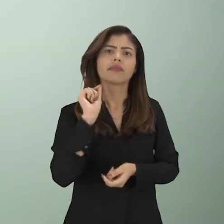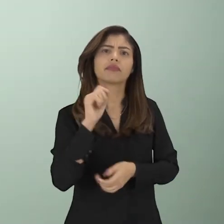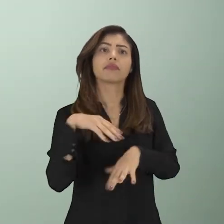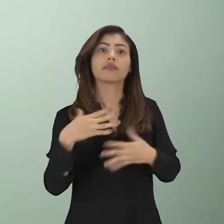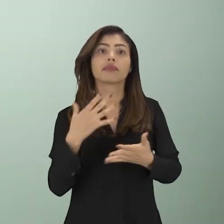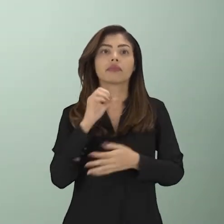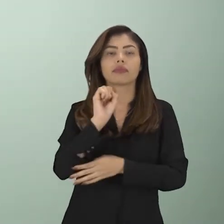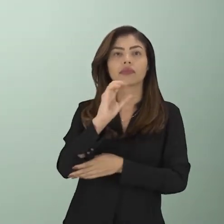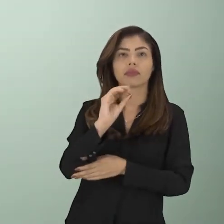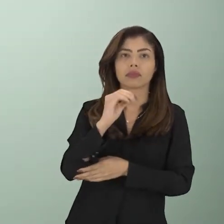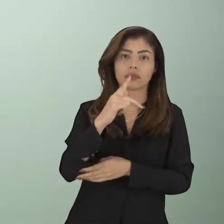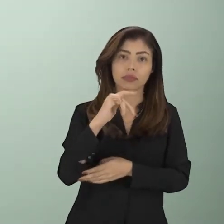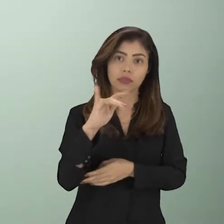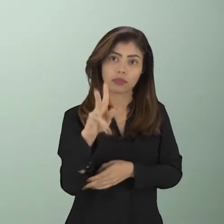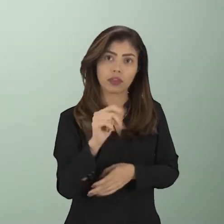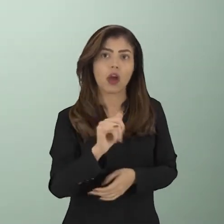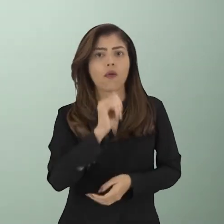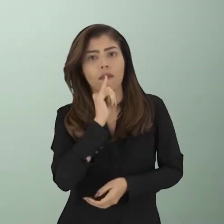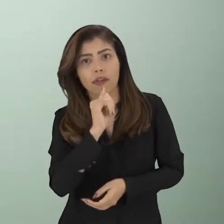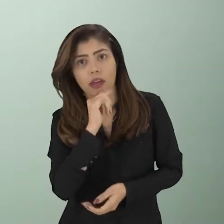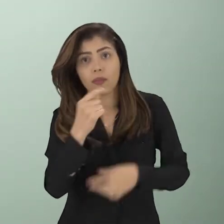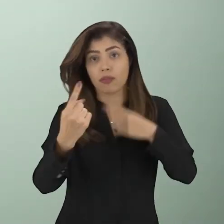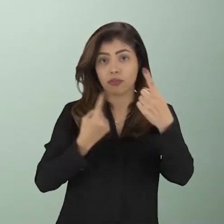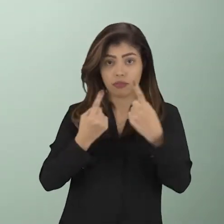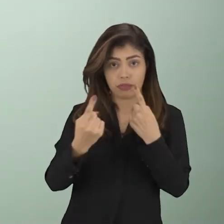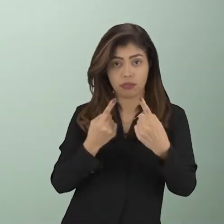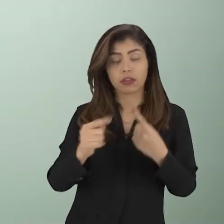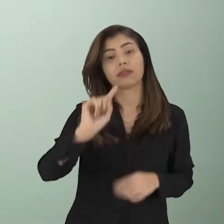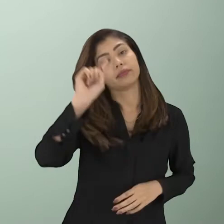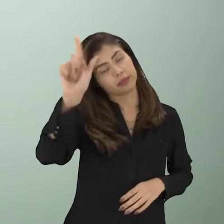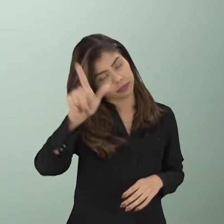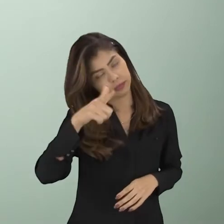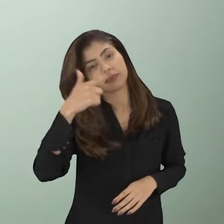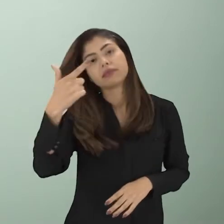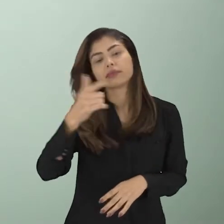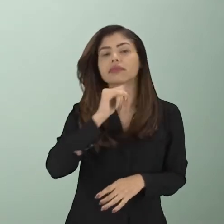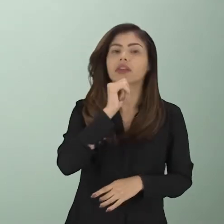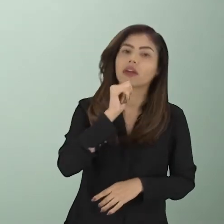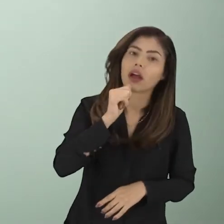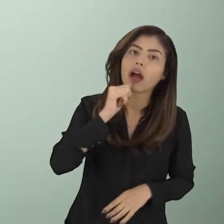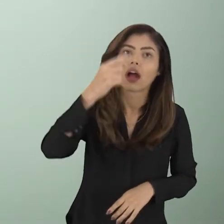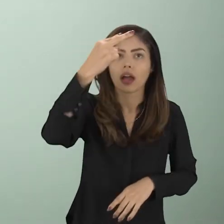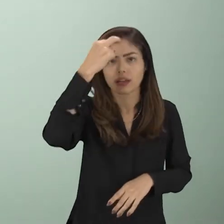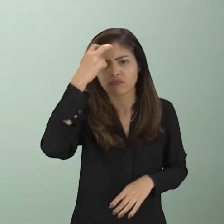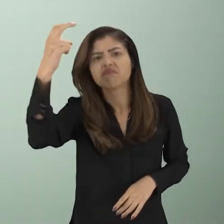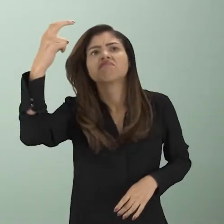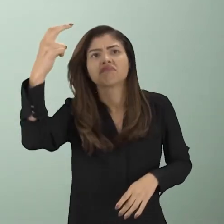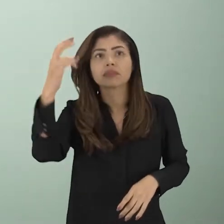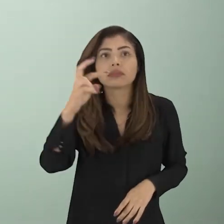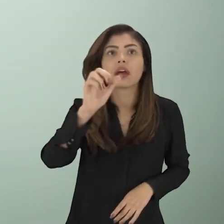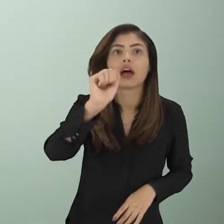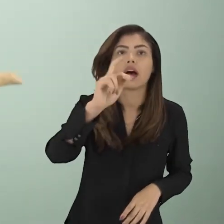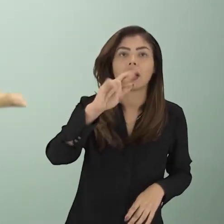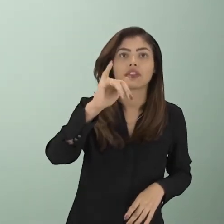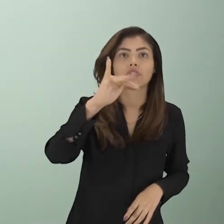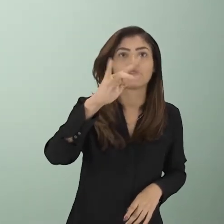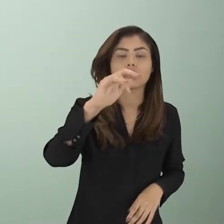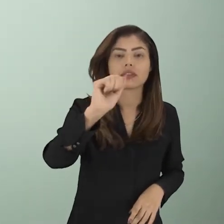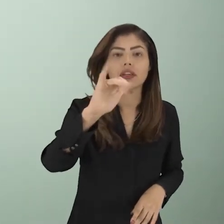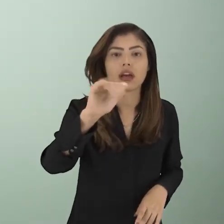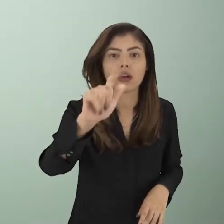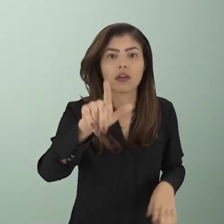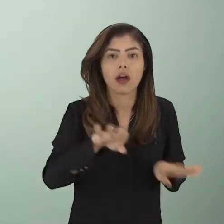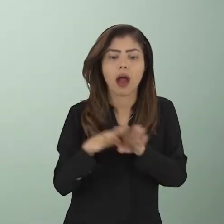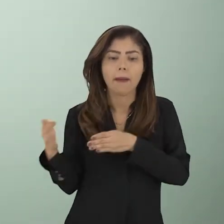Sofia. Então, um exemplo para vocês, né, de novas relações com o outro. Na medida em que a inteligência artificial se tornar parte do